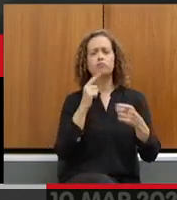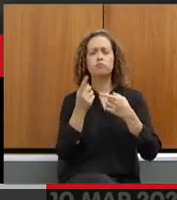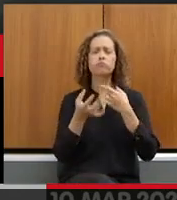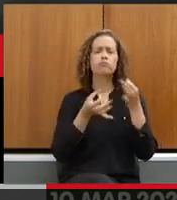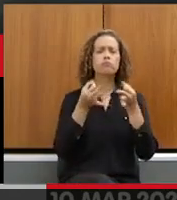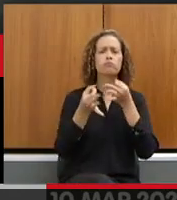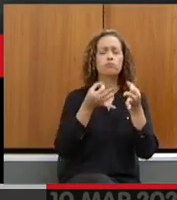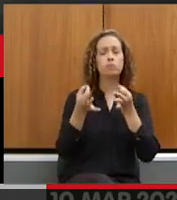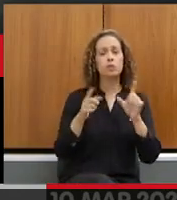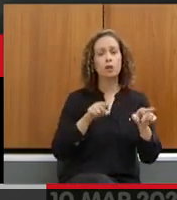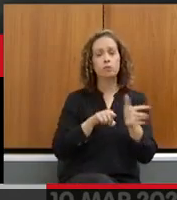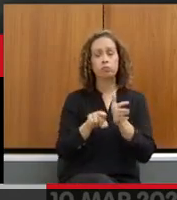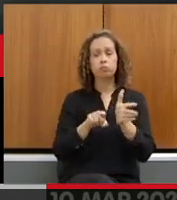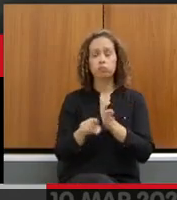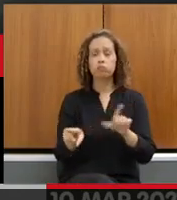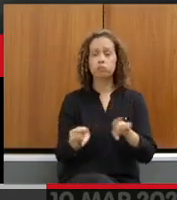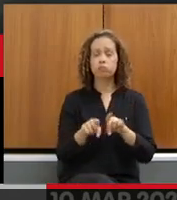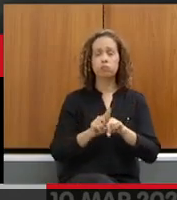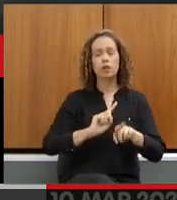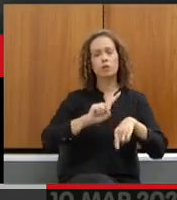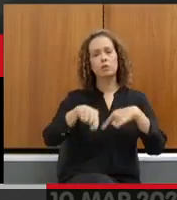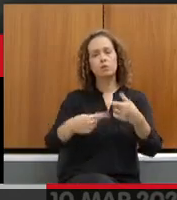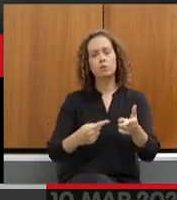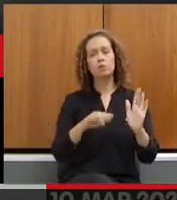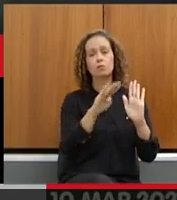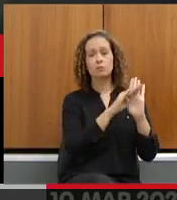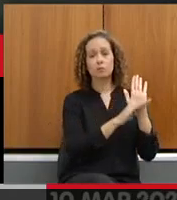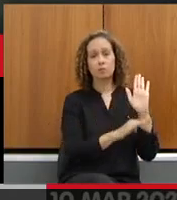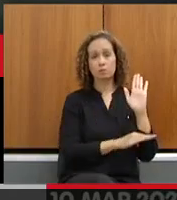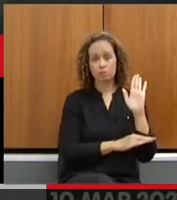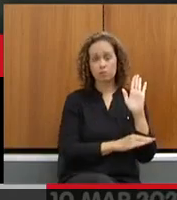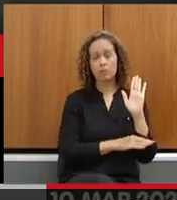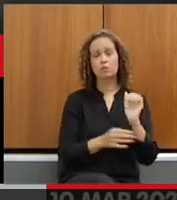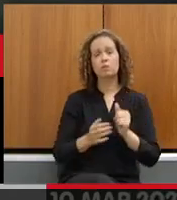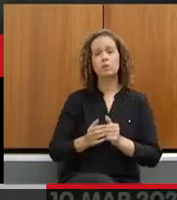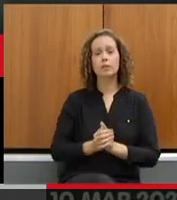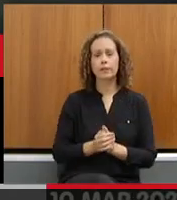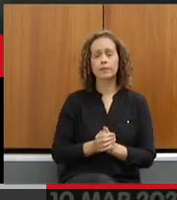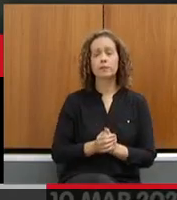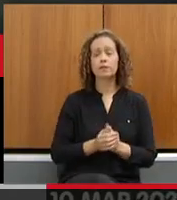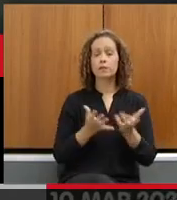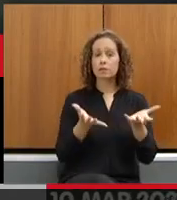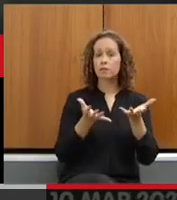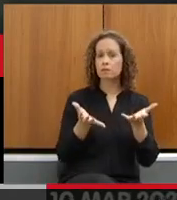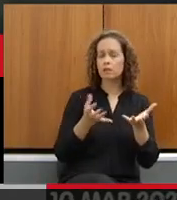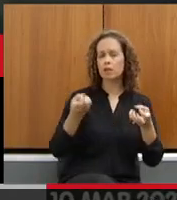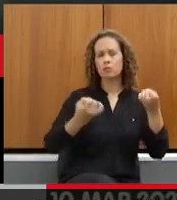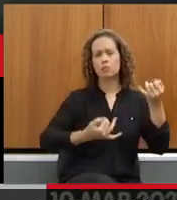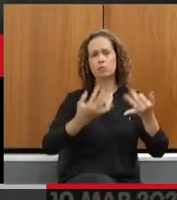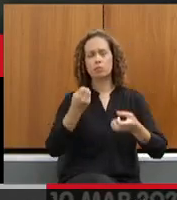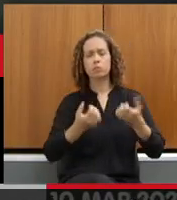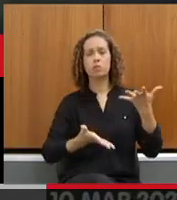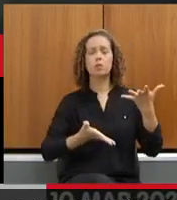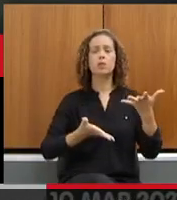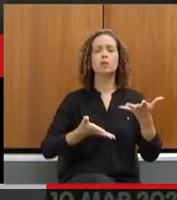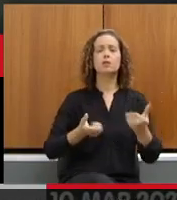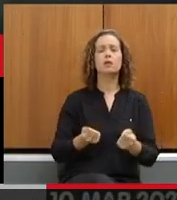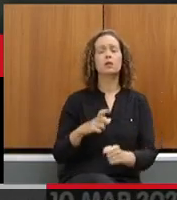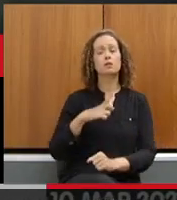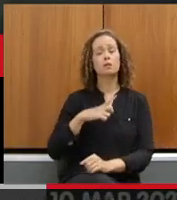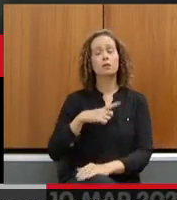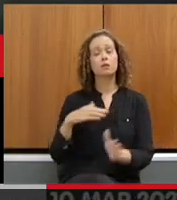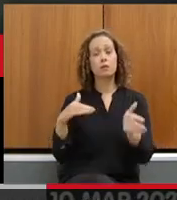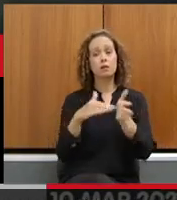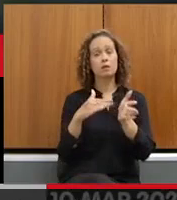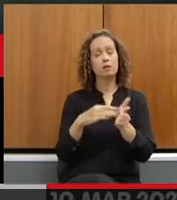na sequência os demais parlamentares que desejarem fazer uso da palavra disporão de